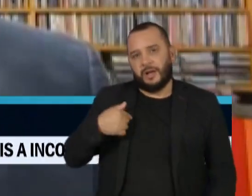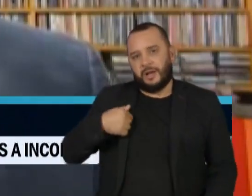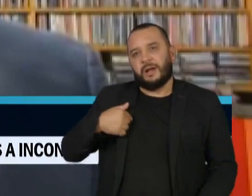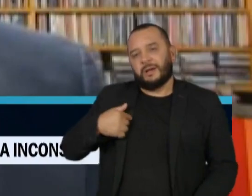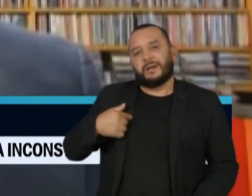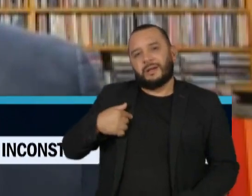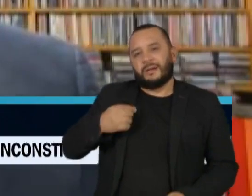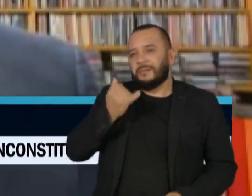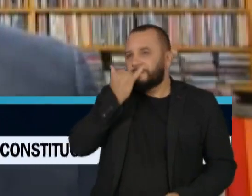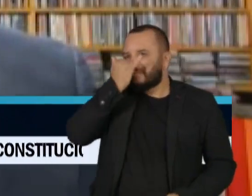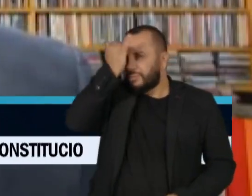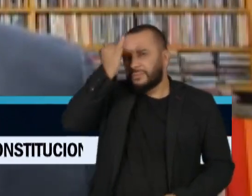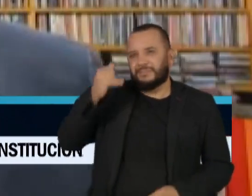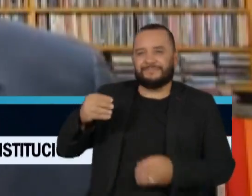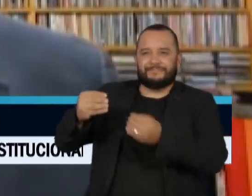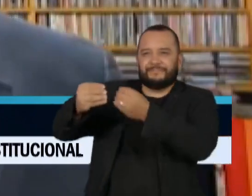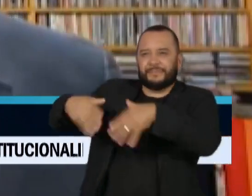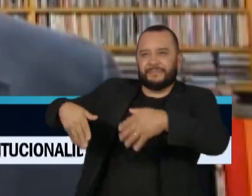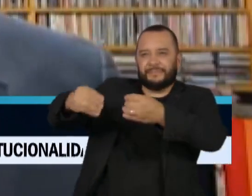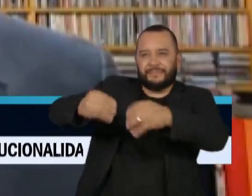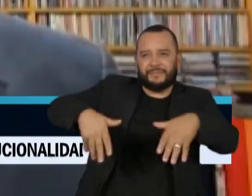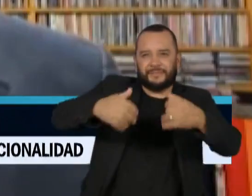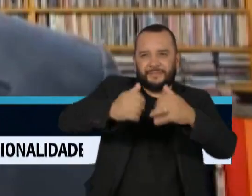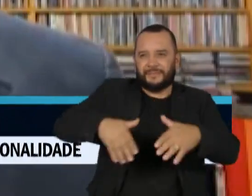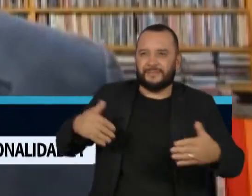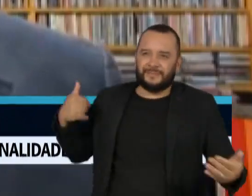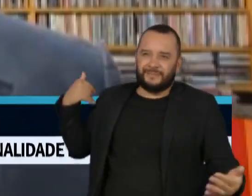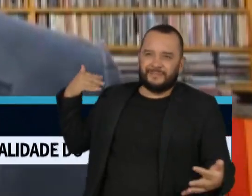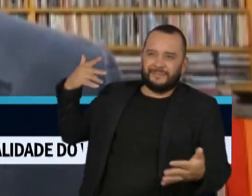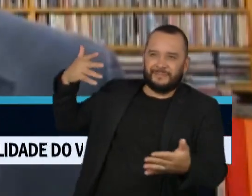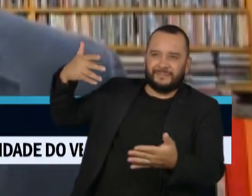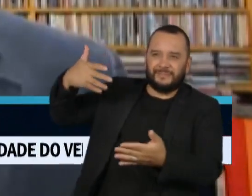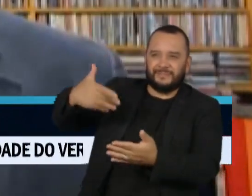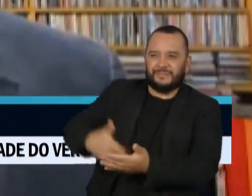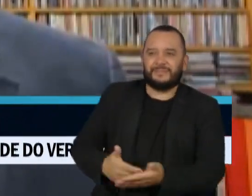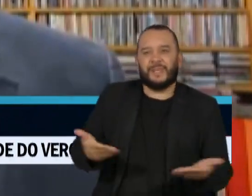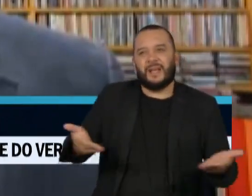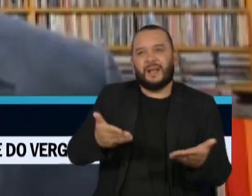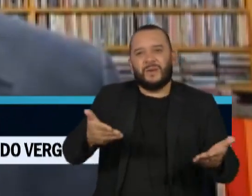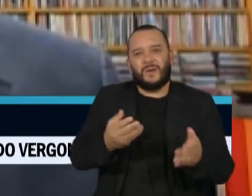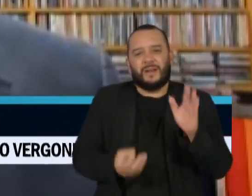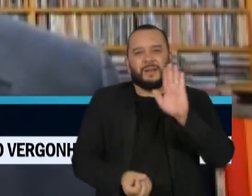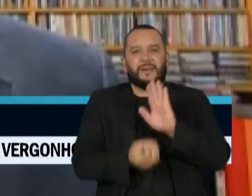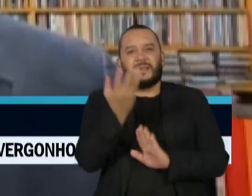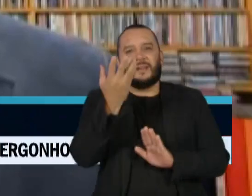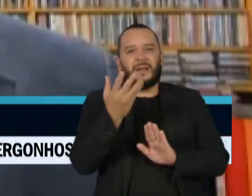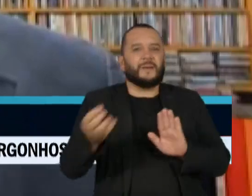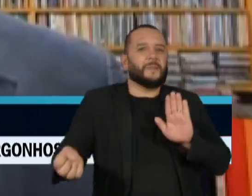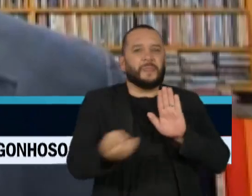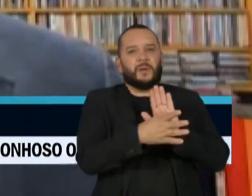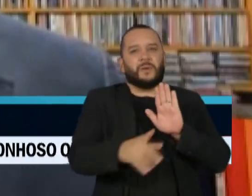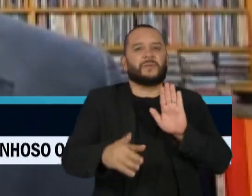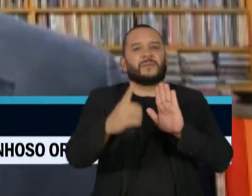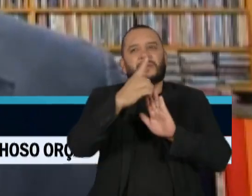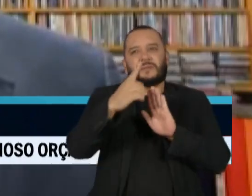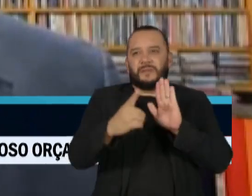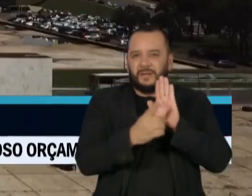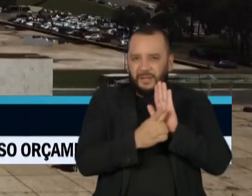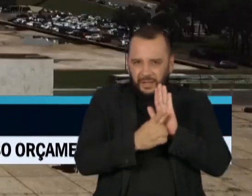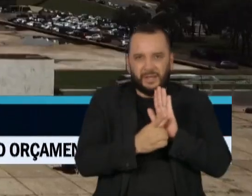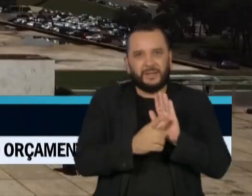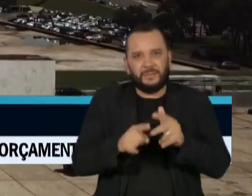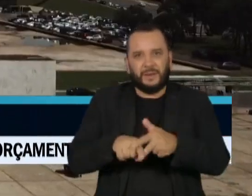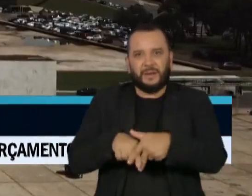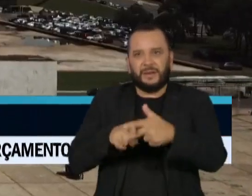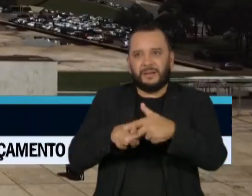as consequências que elas deixaram. Então, você vai ter que fazer novos decretos para lidar com aquilo que foi